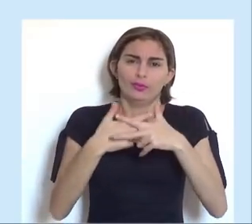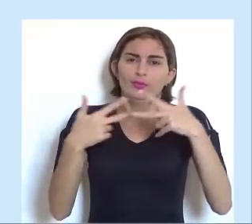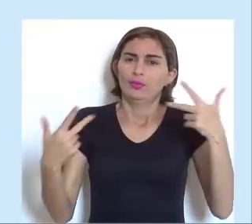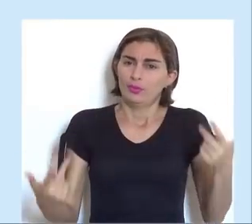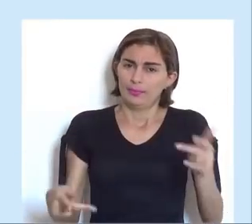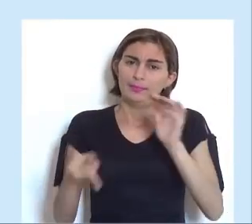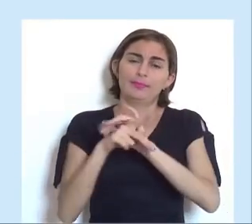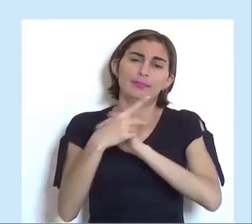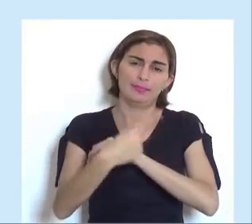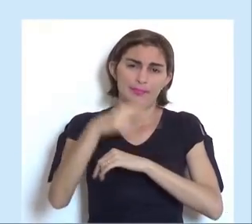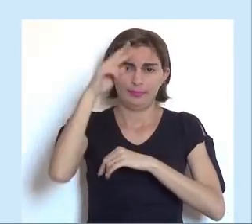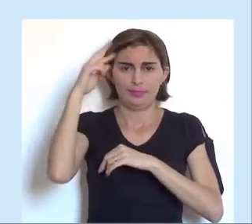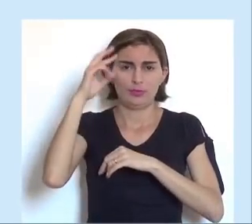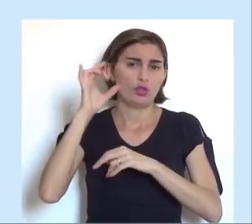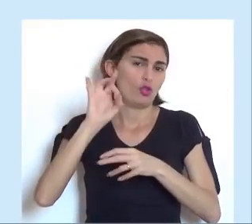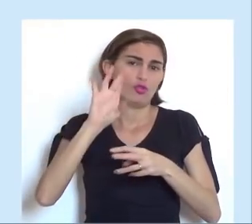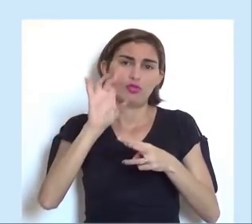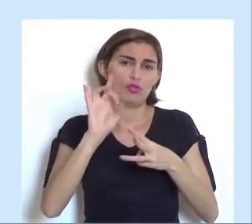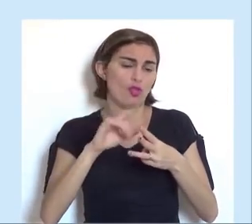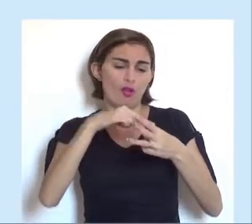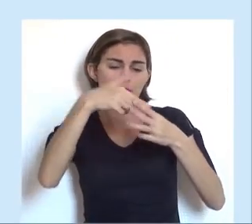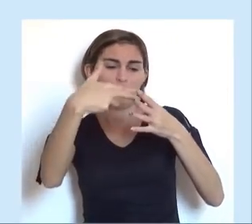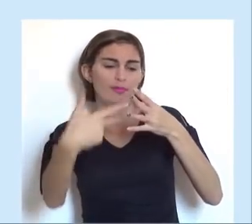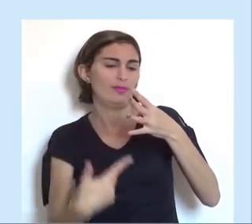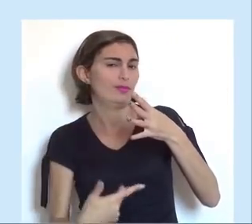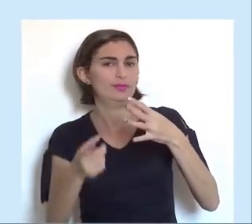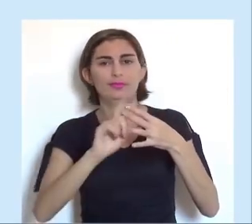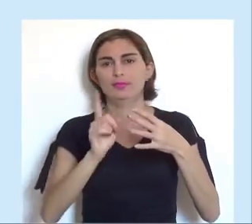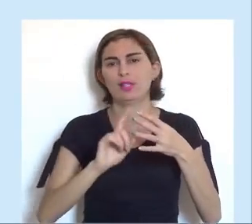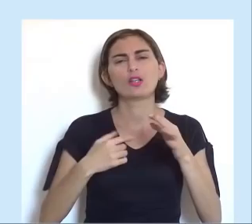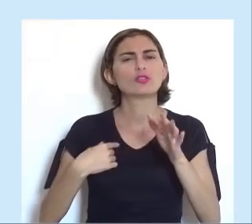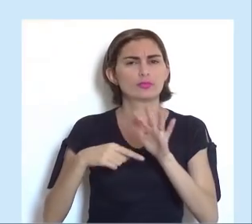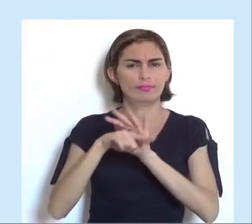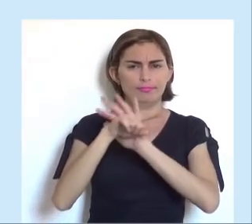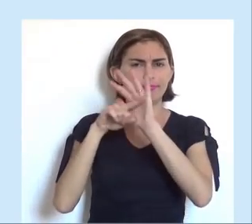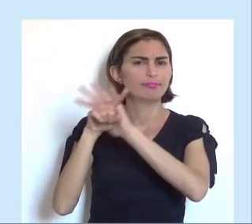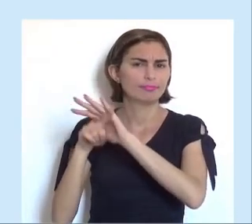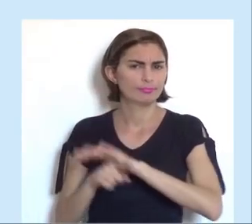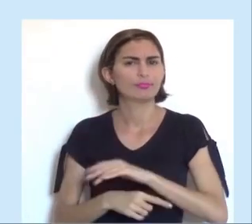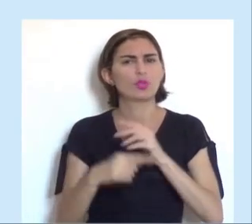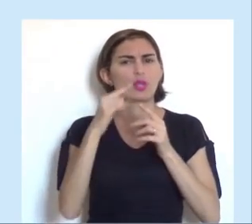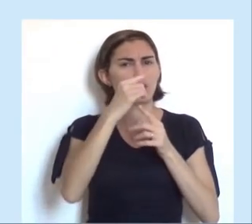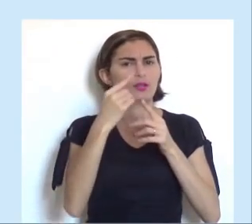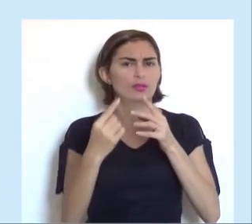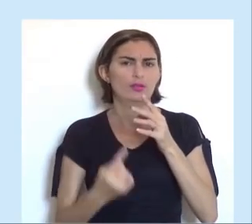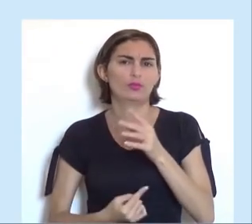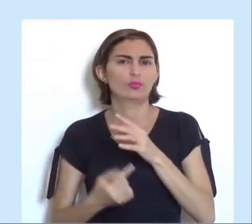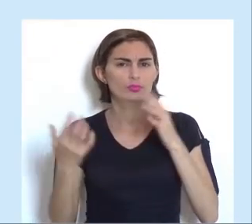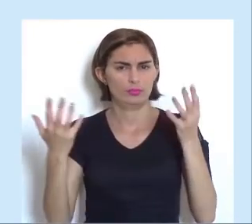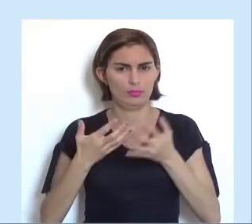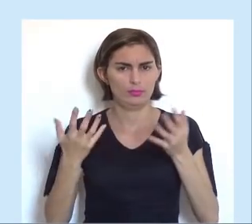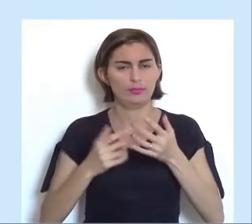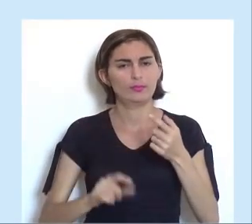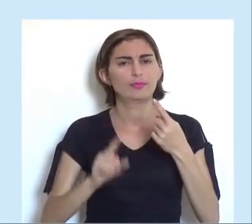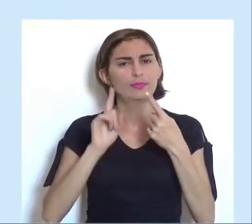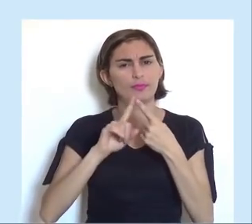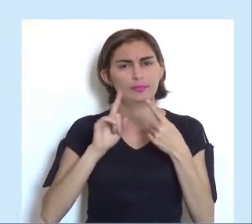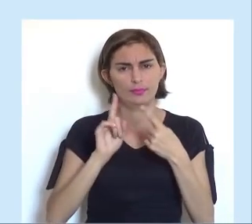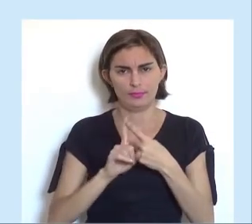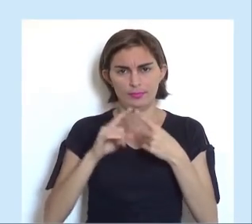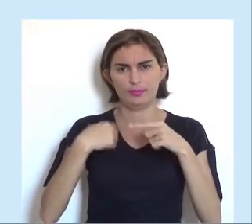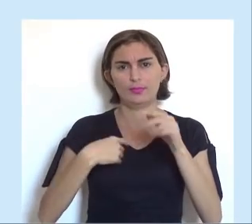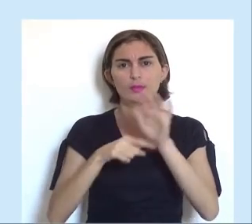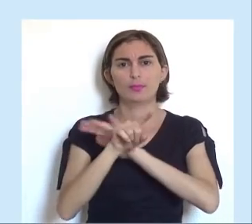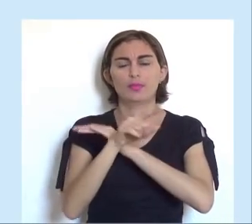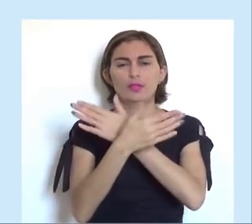elementos que compõem a história. Não são somente esses. E a gente vai dar uma analisada em um por um agora mesmo. Primeiro,